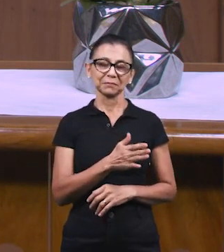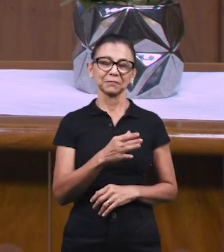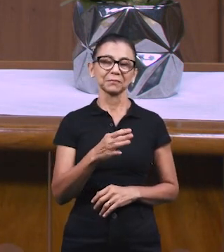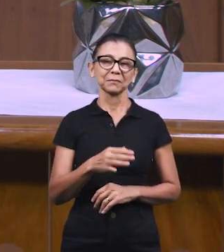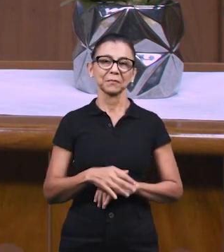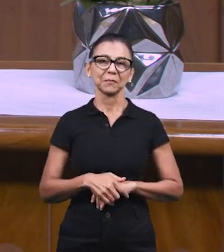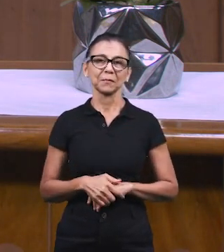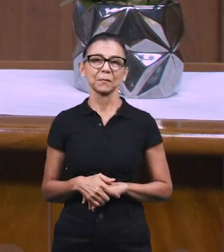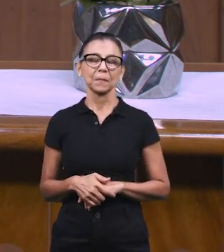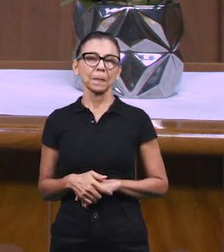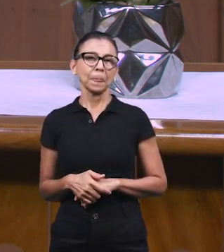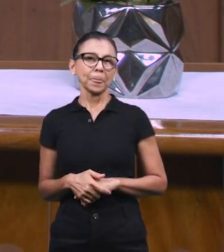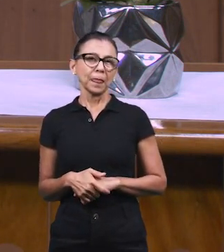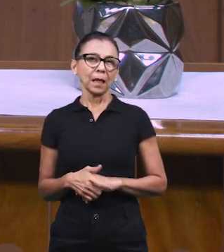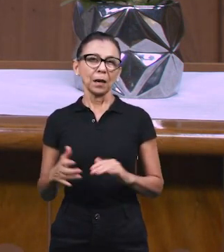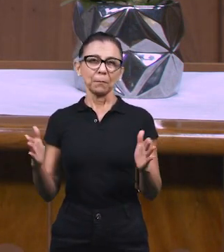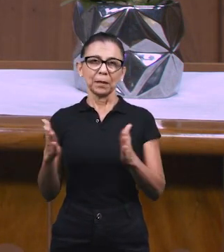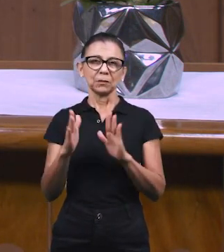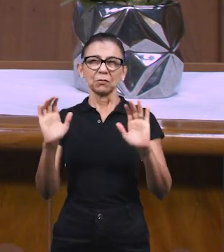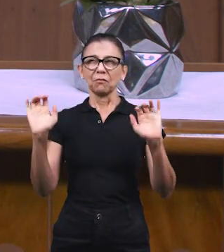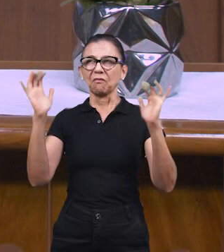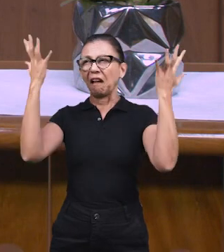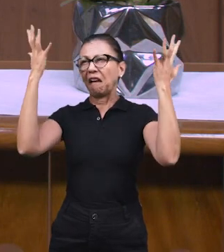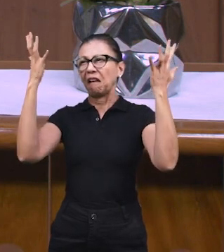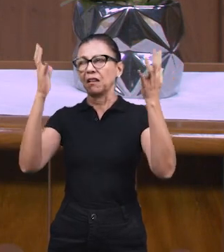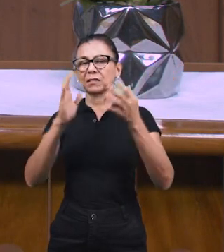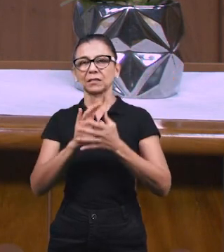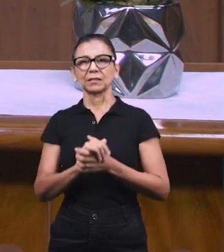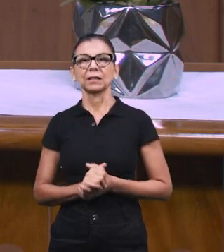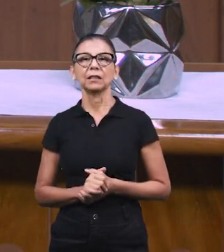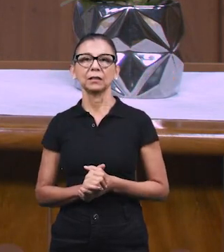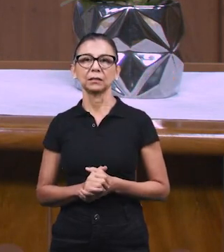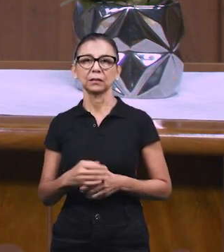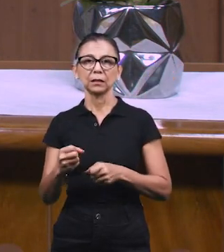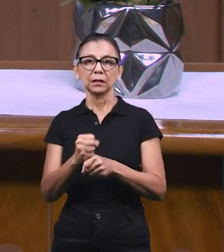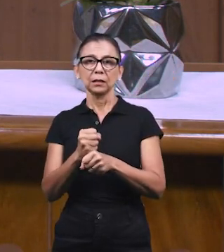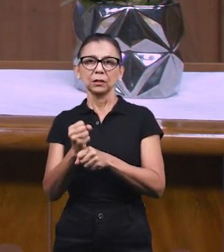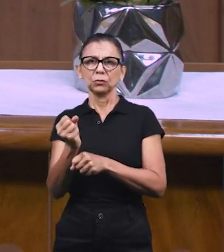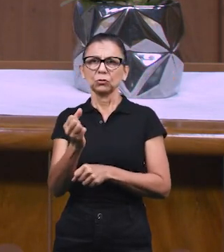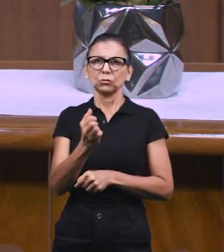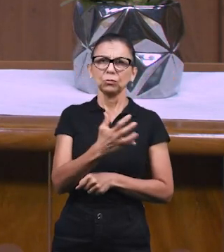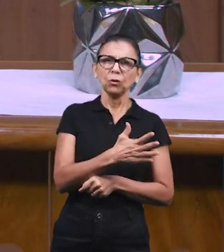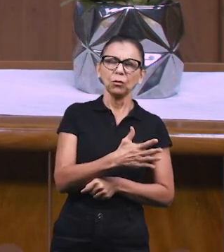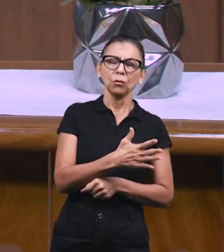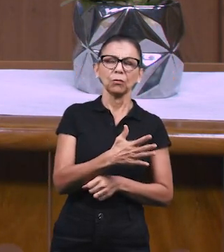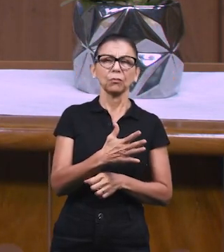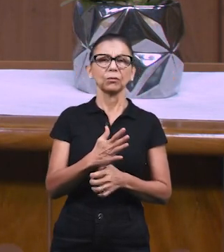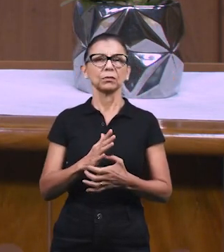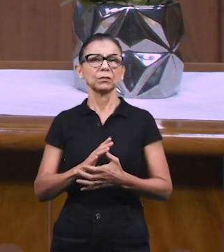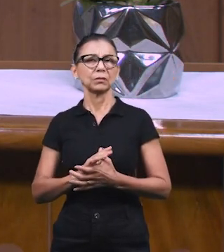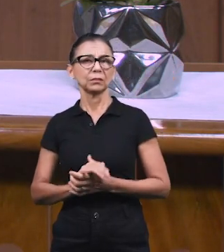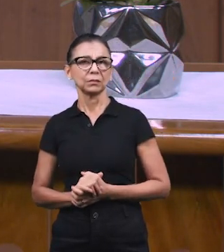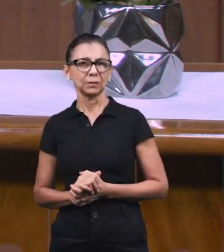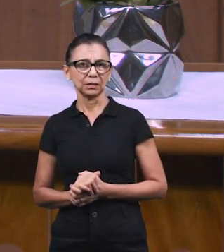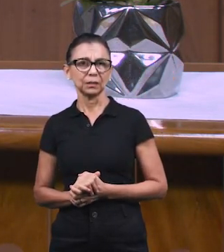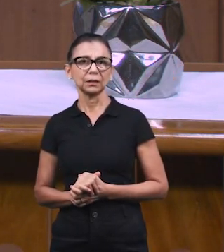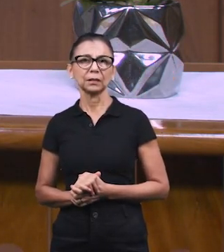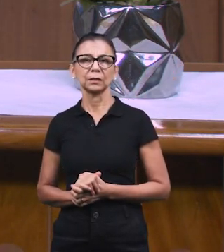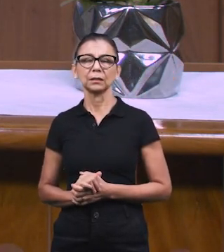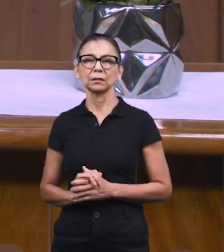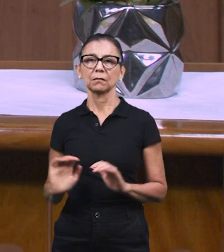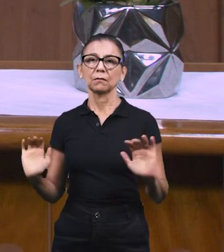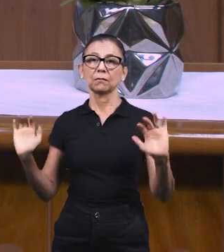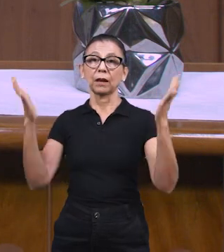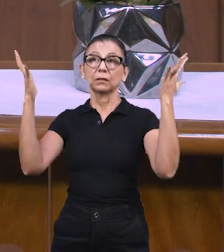Dias de festas. É final de ano, é ano novo. São dias de festas. E quantas